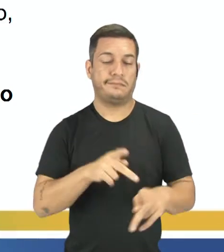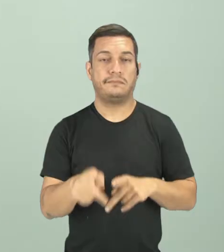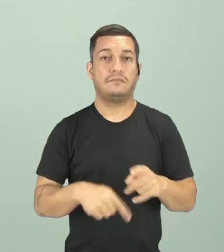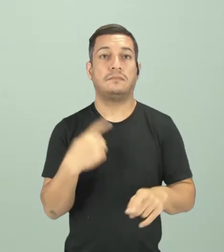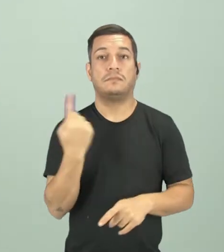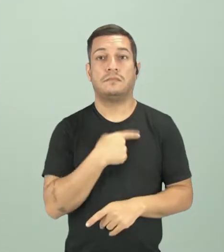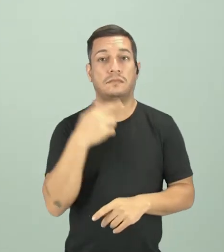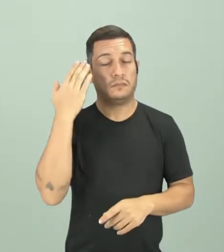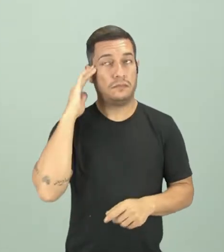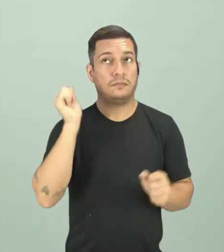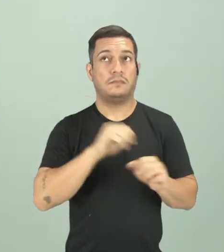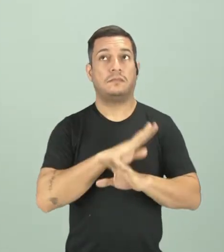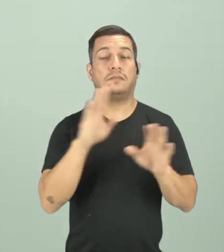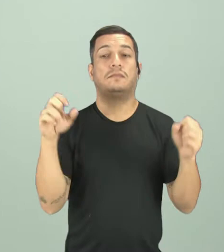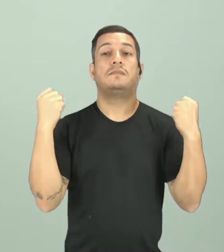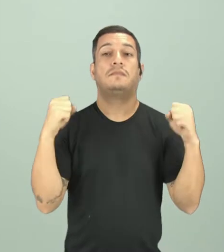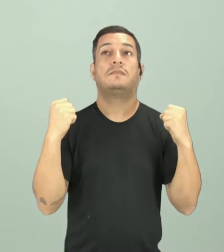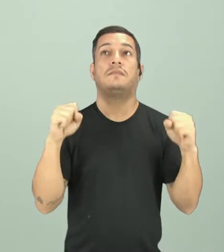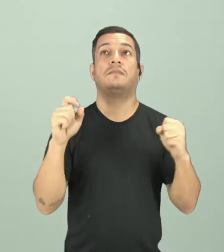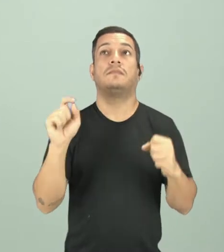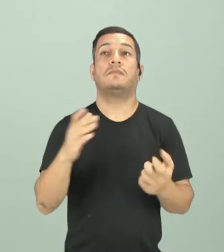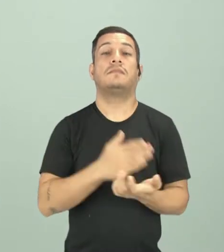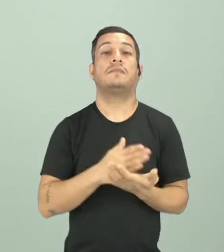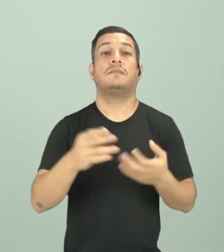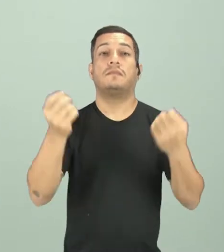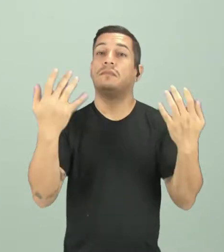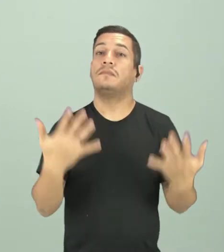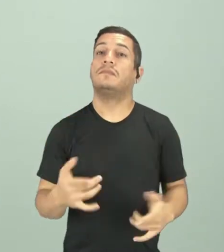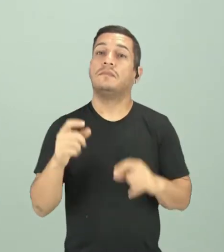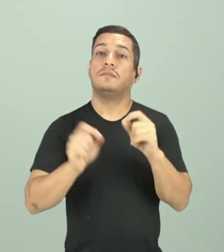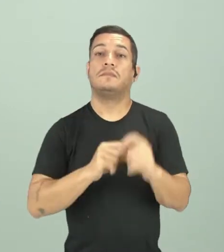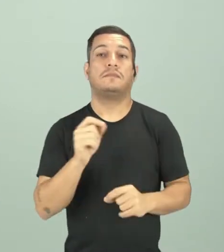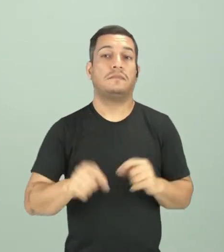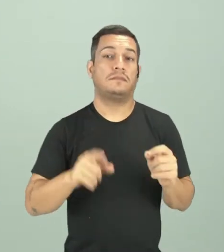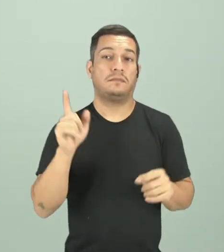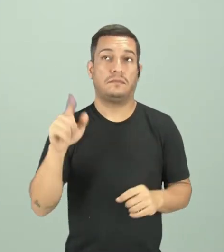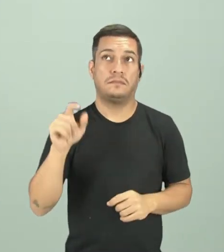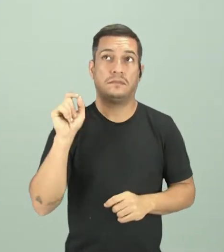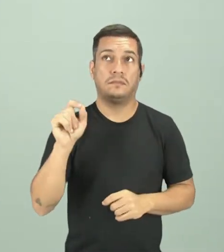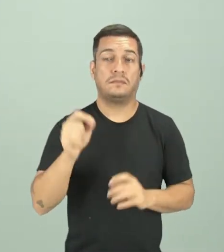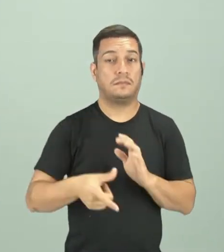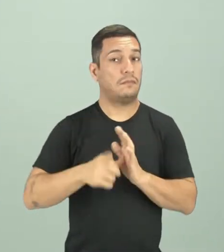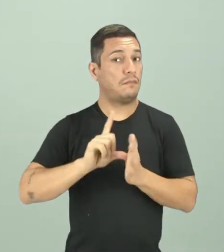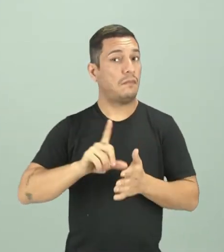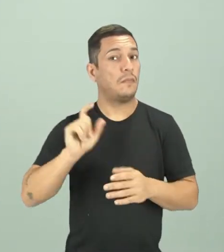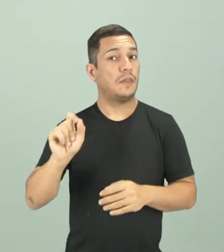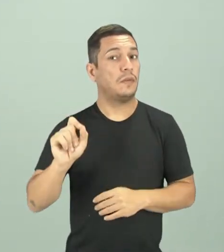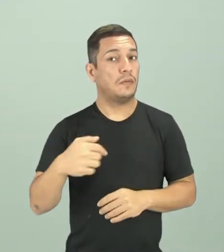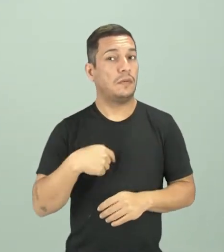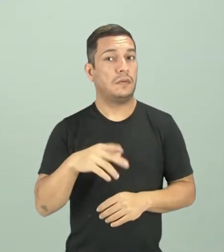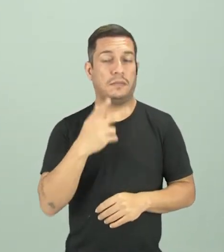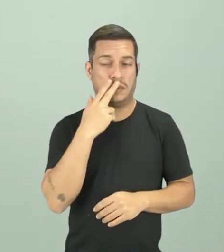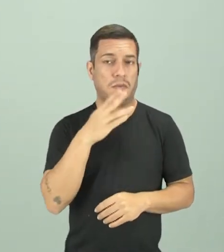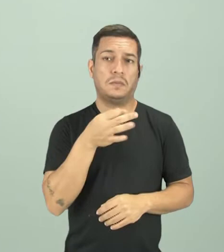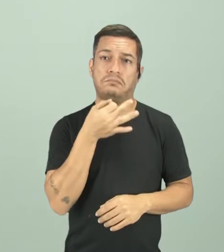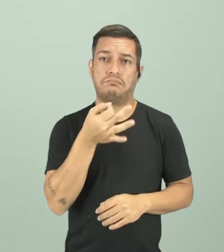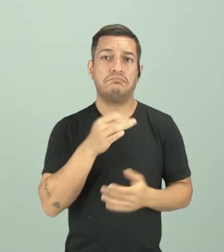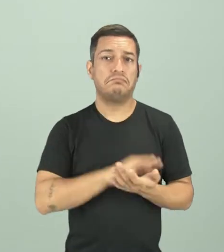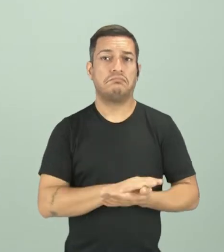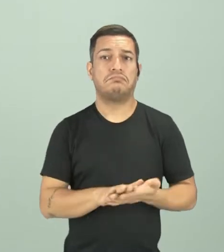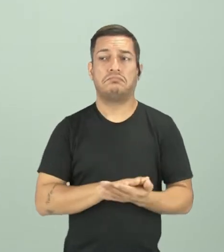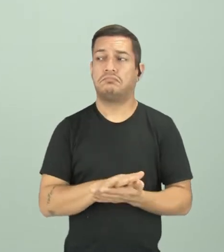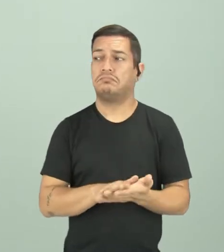que a educação física começa a falar de questões antes não sendo comentada nas